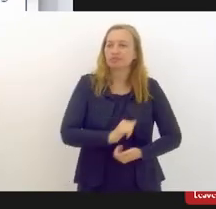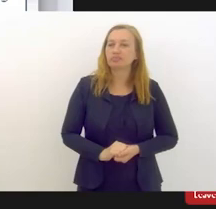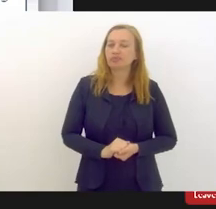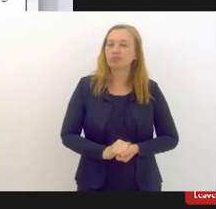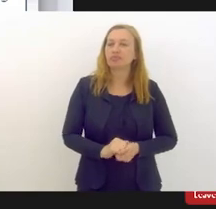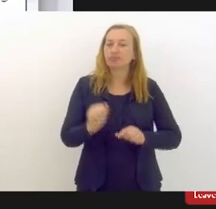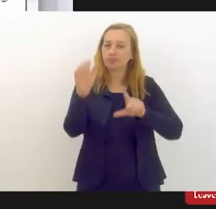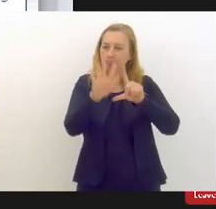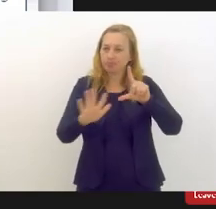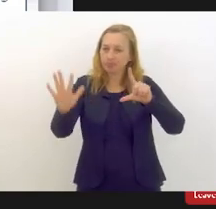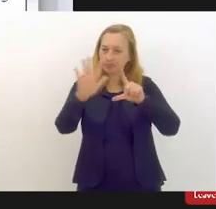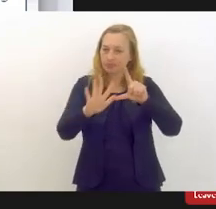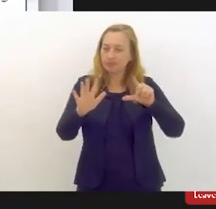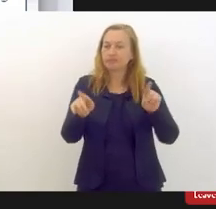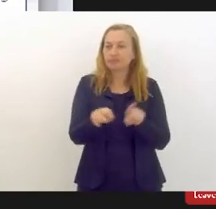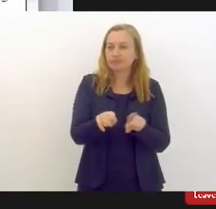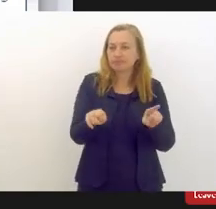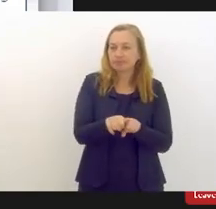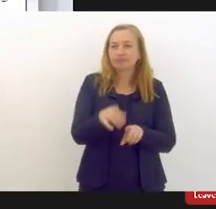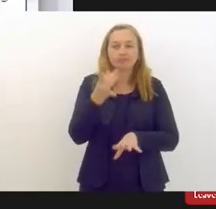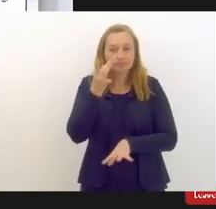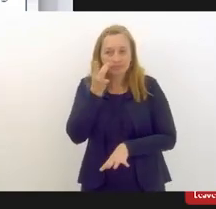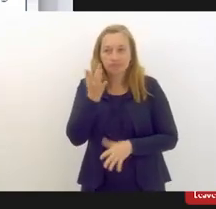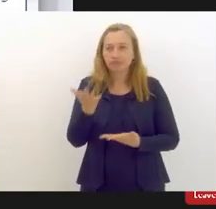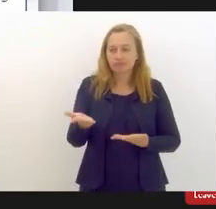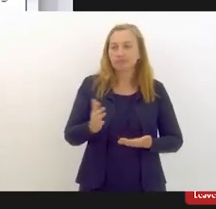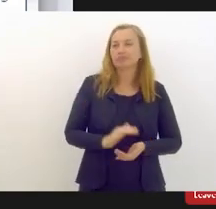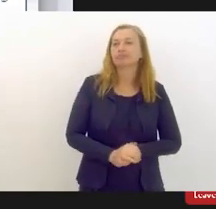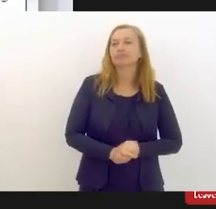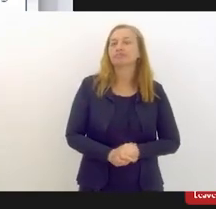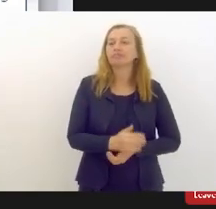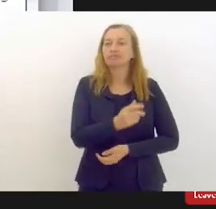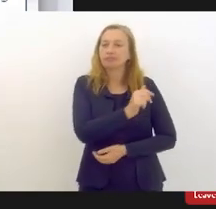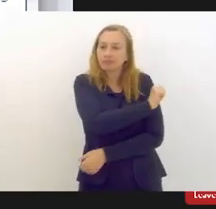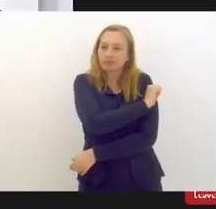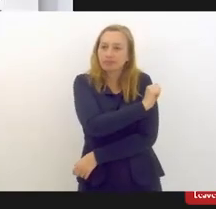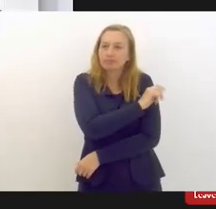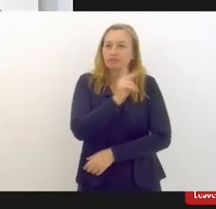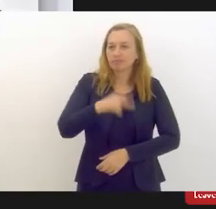de suporte, tanto para o uso dos nossos alunos quanto dos nossos professores.